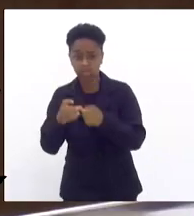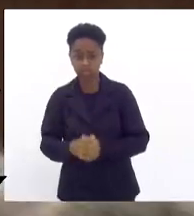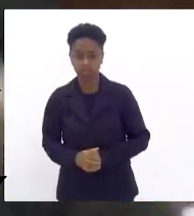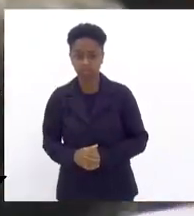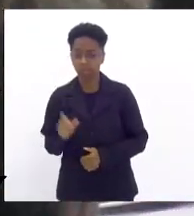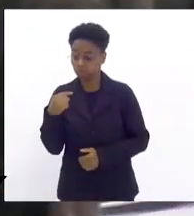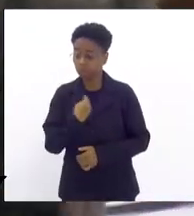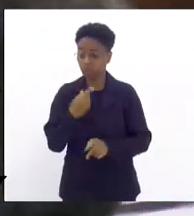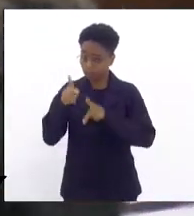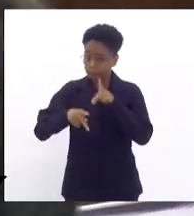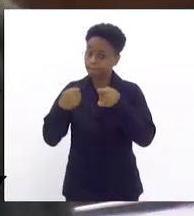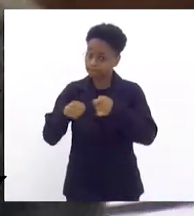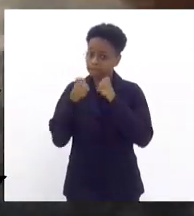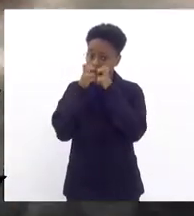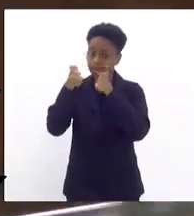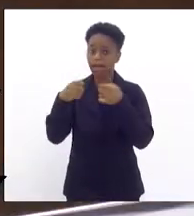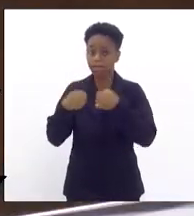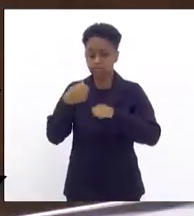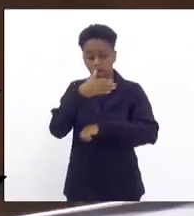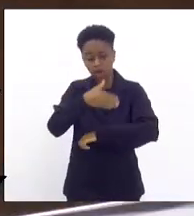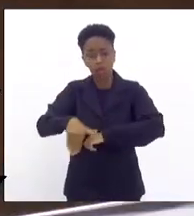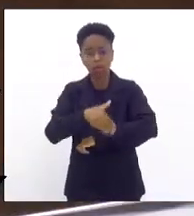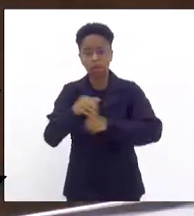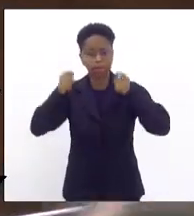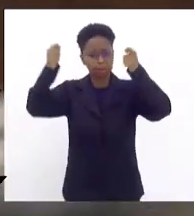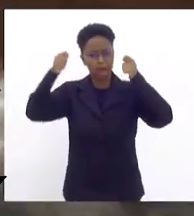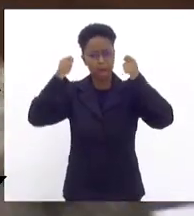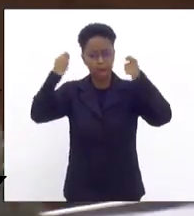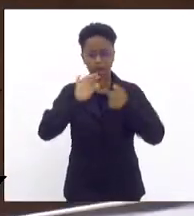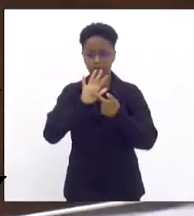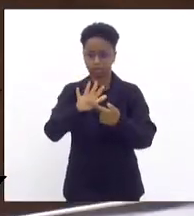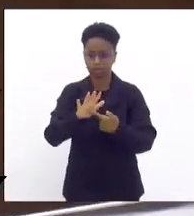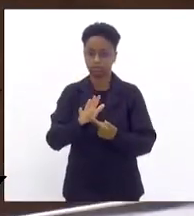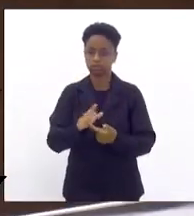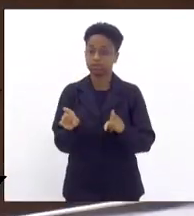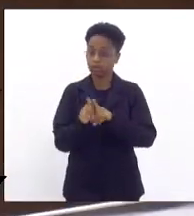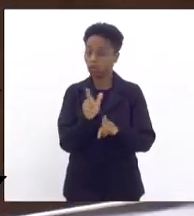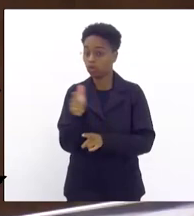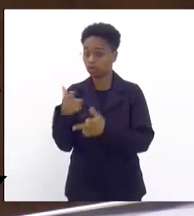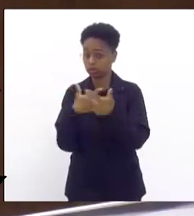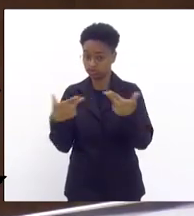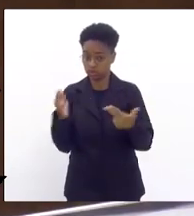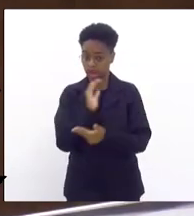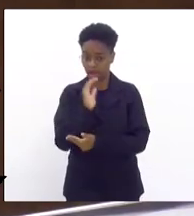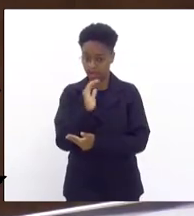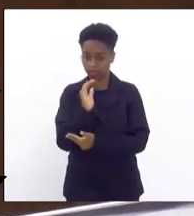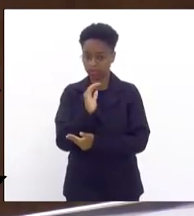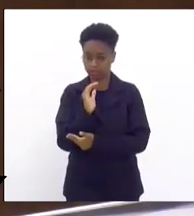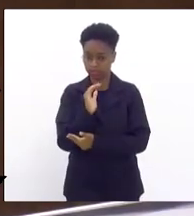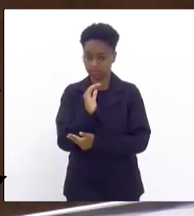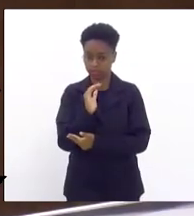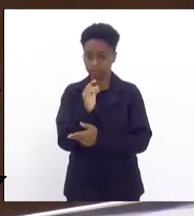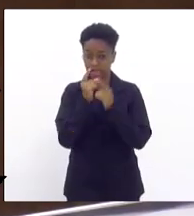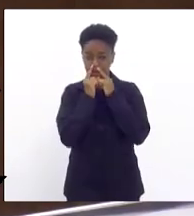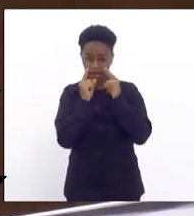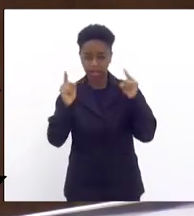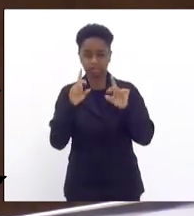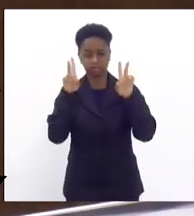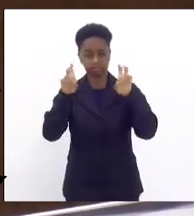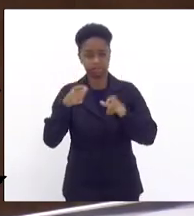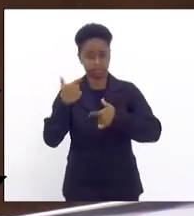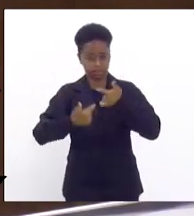Nosso povo tem que gritar, nós temos que ir para a rua. Outra coisa, rapidinho, reclamações